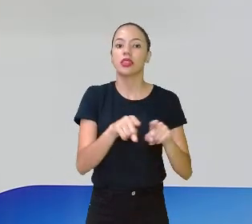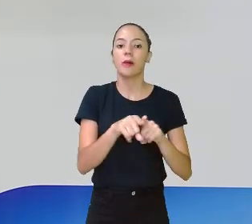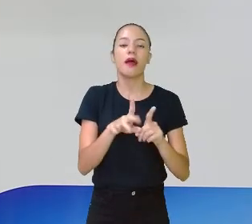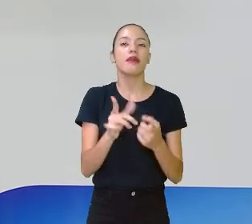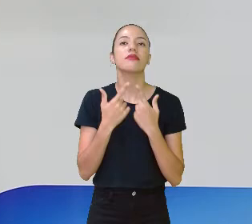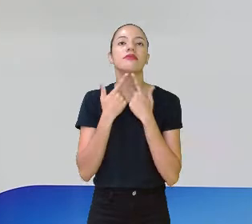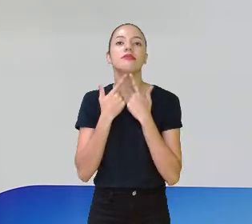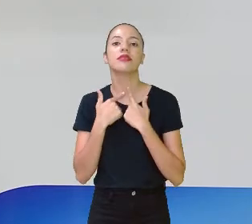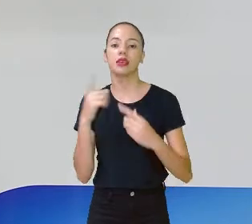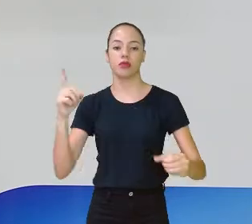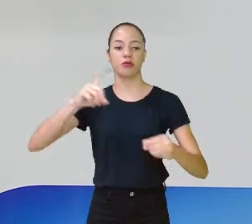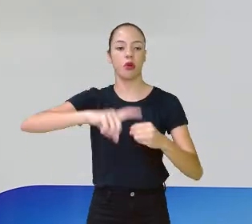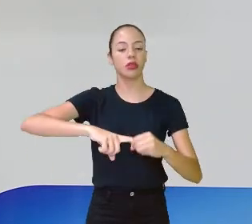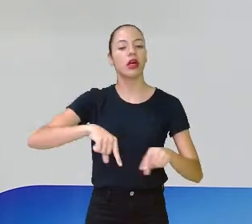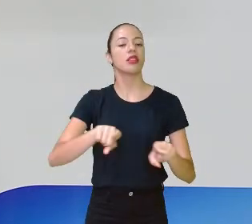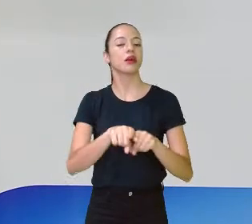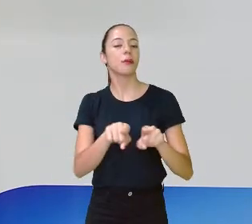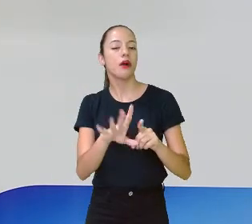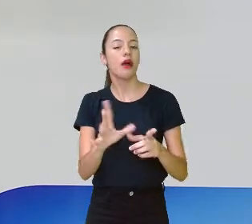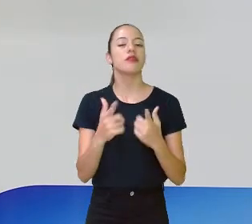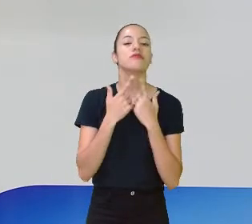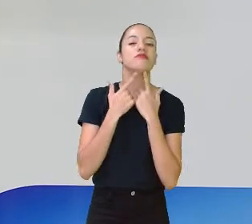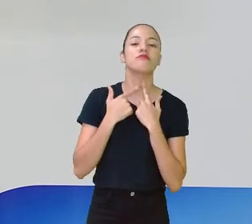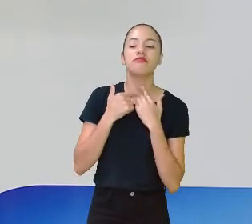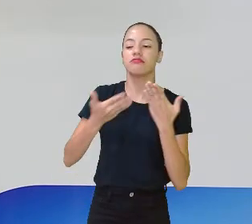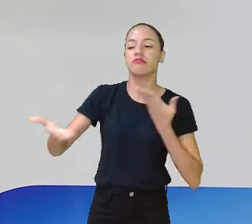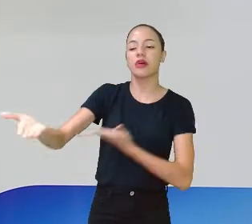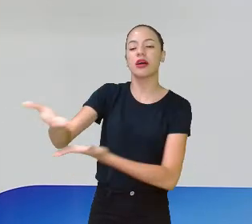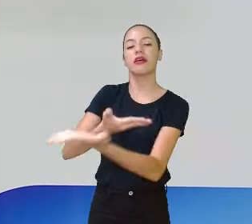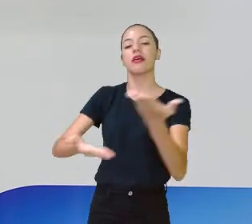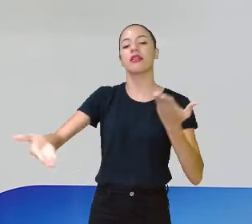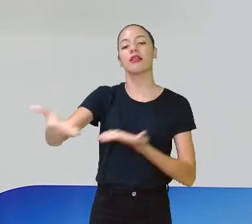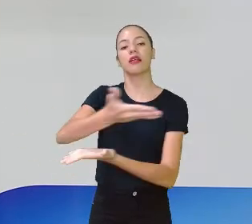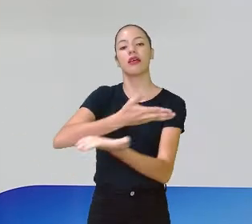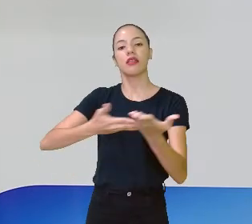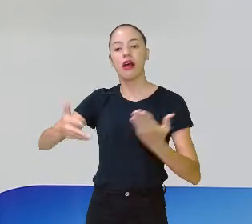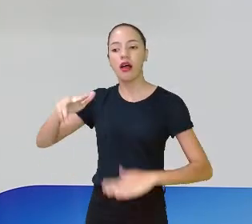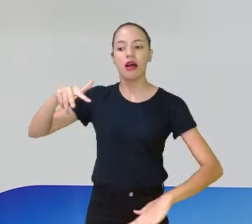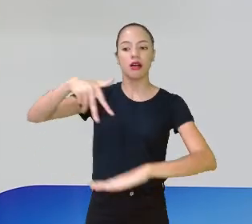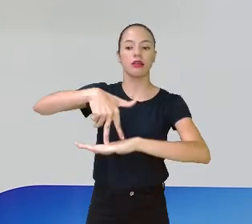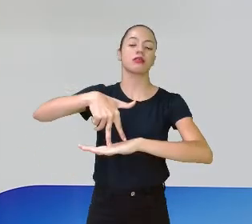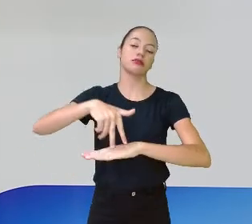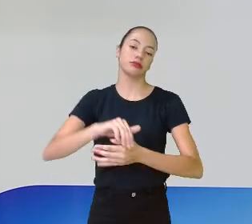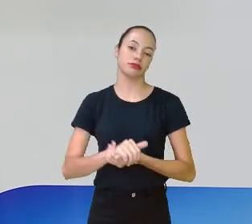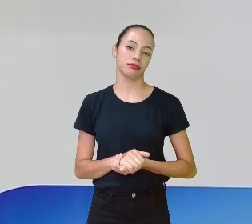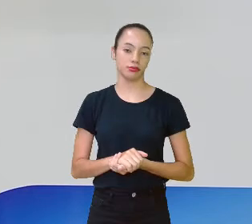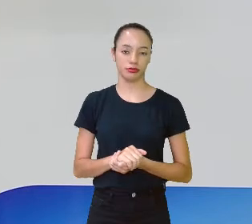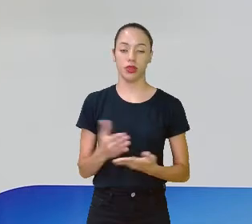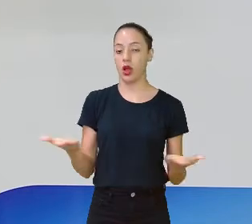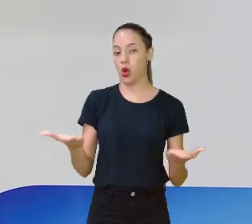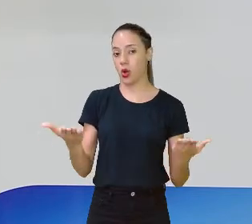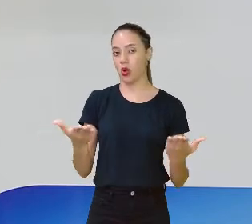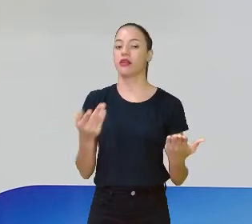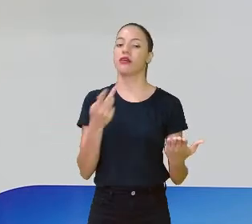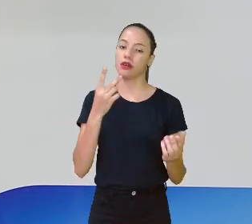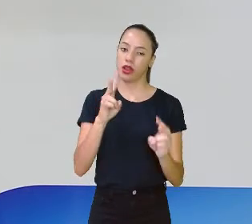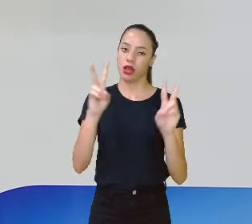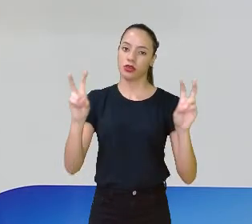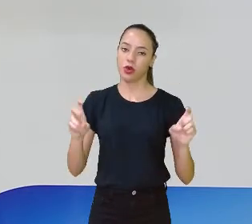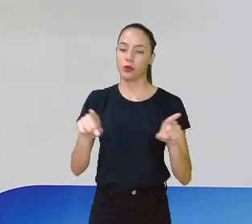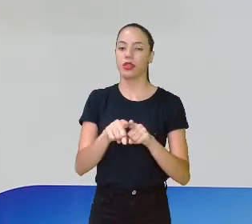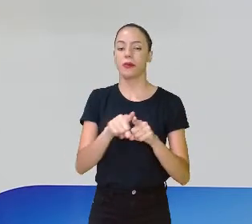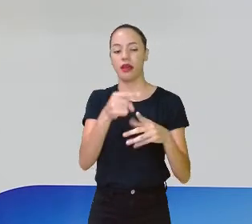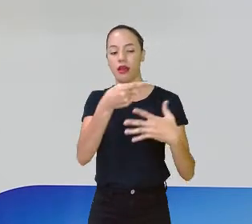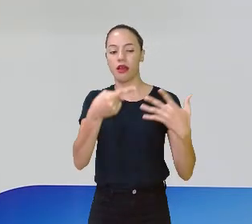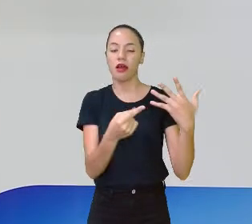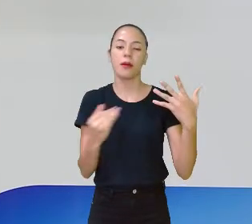permanecer atuando, participando, interagindo. Então, vamos conversar um pouquinho sobre isso, o que podemos